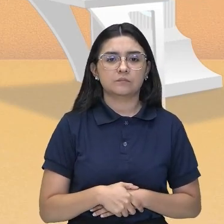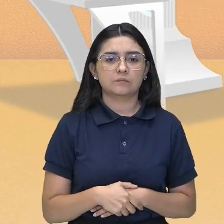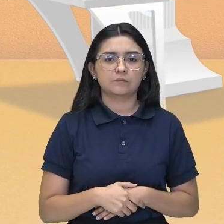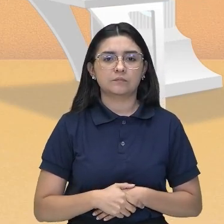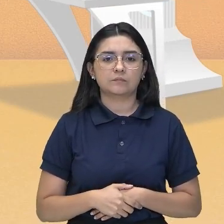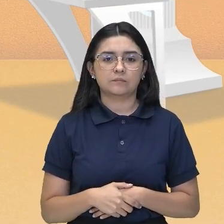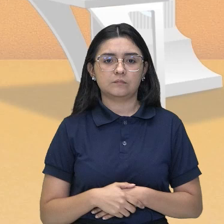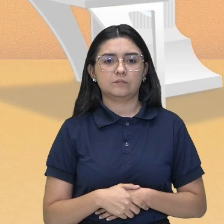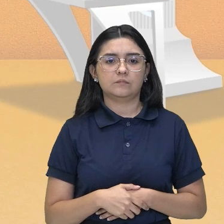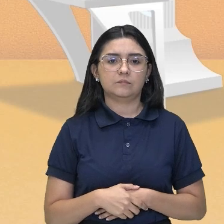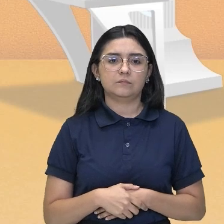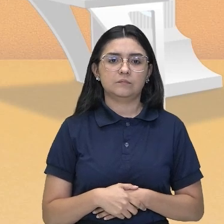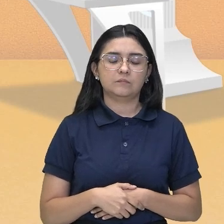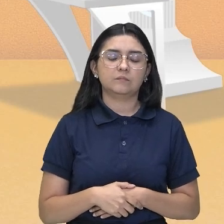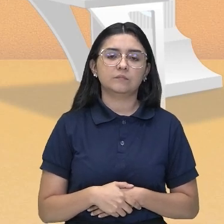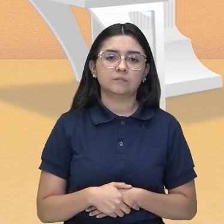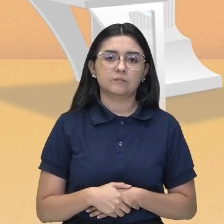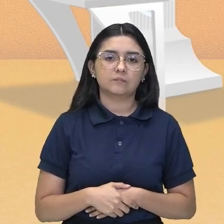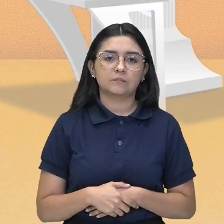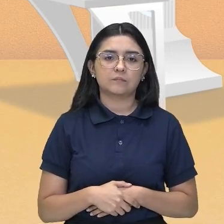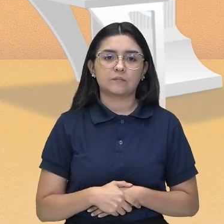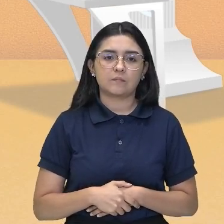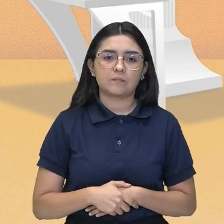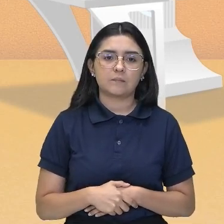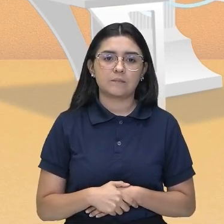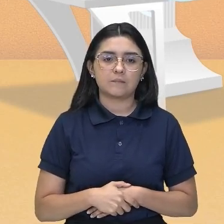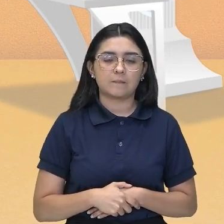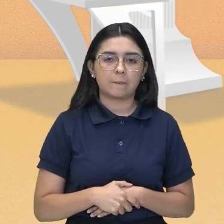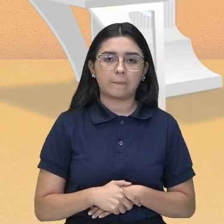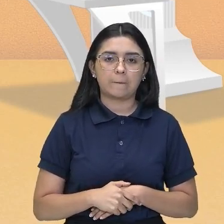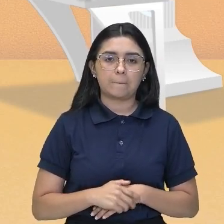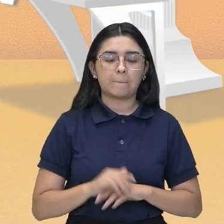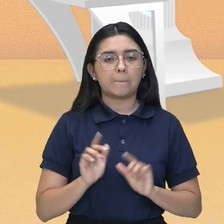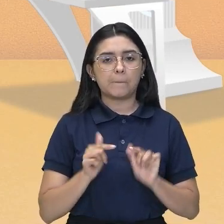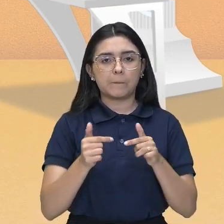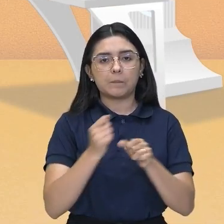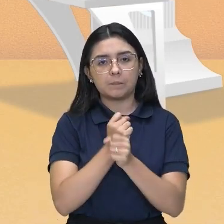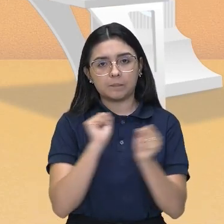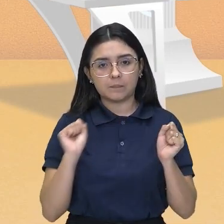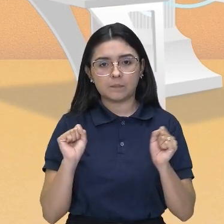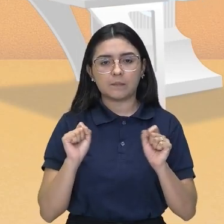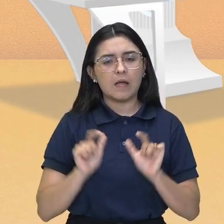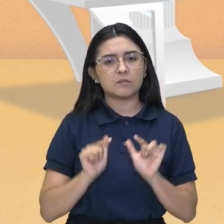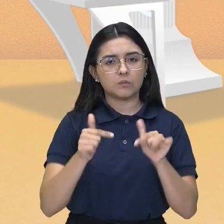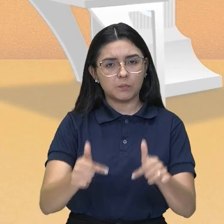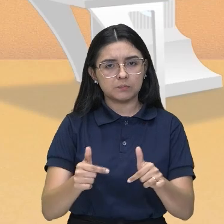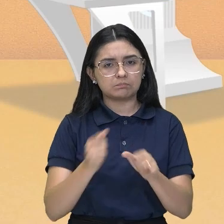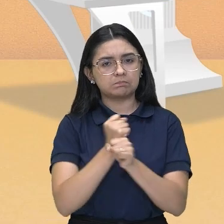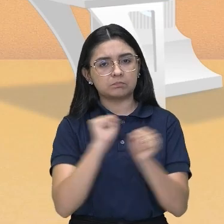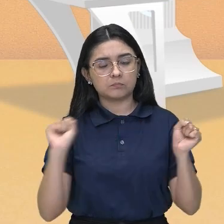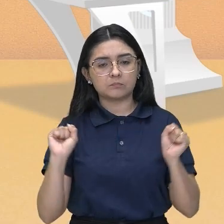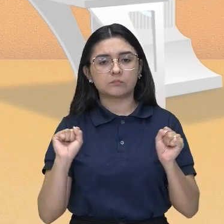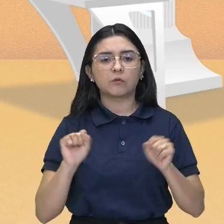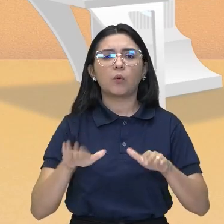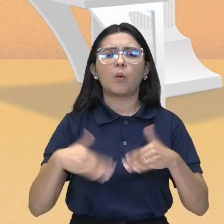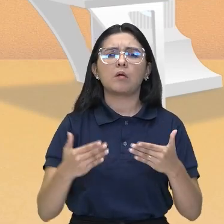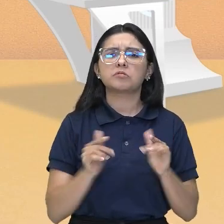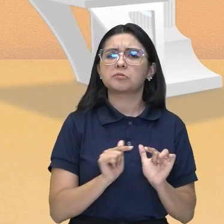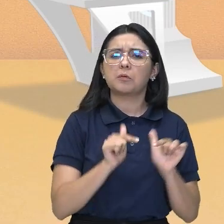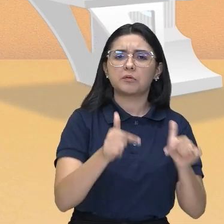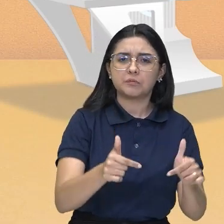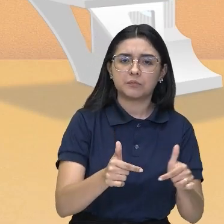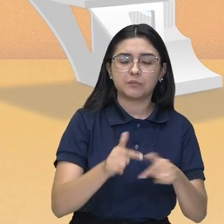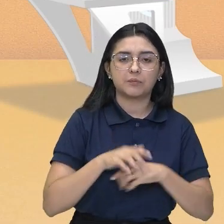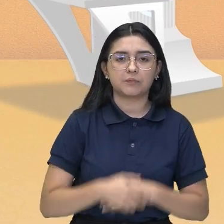abolicionista, palavra que não sai, movimento abolicionista, não é isso? Que movimento foi esse?